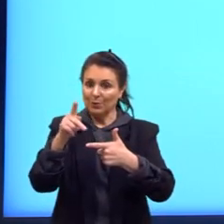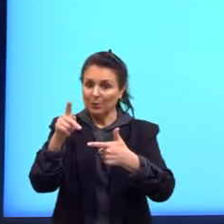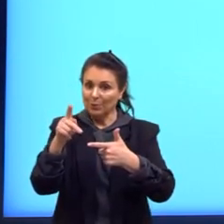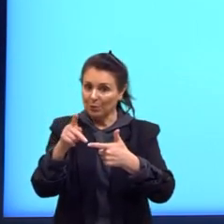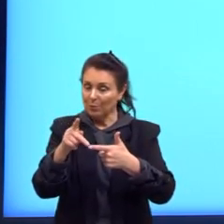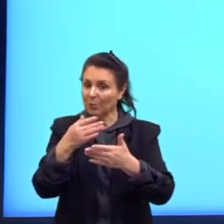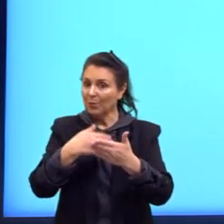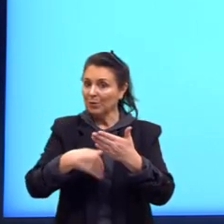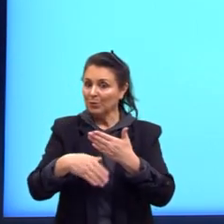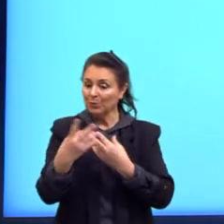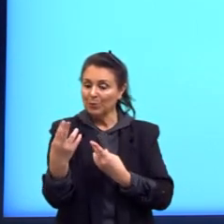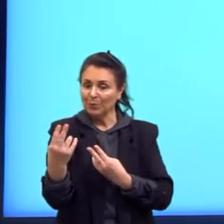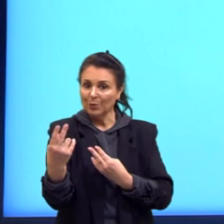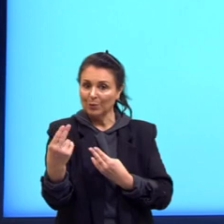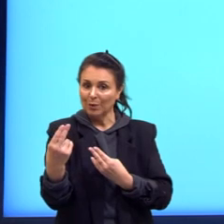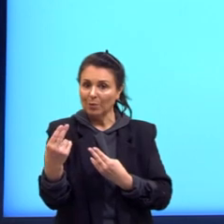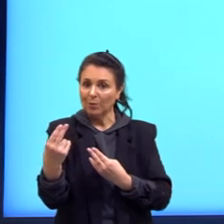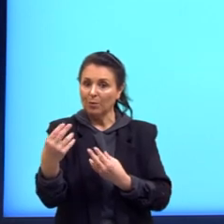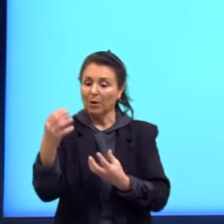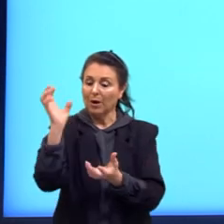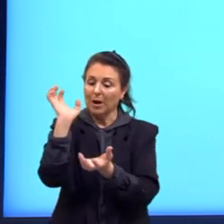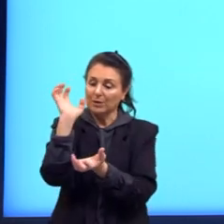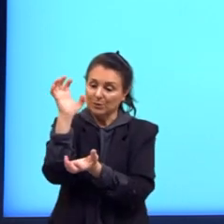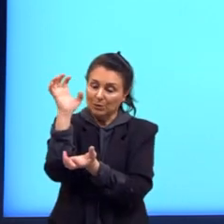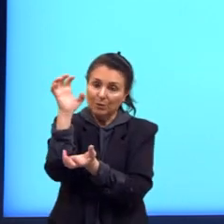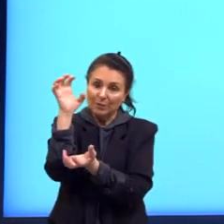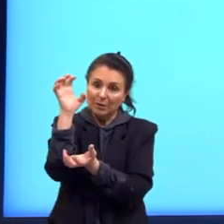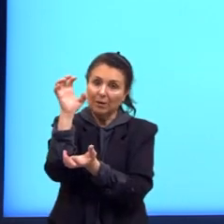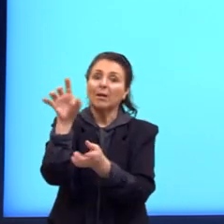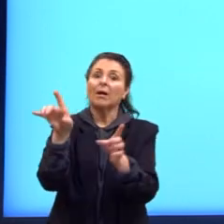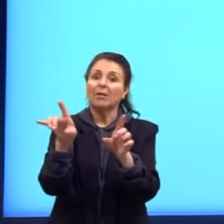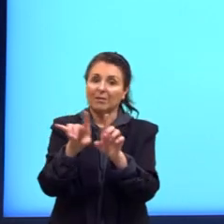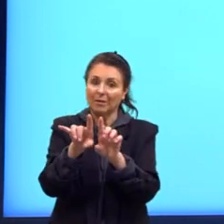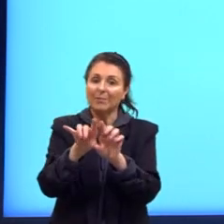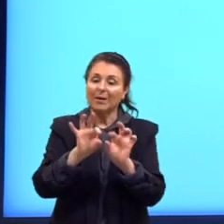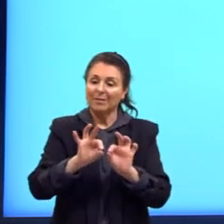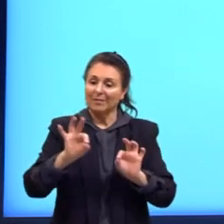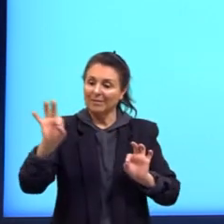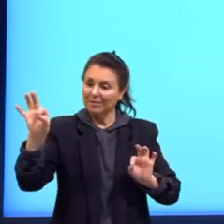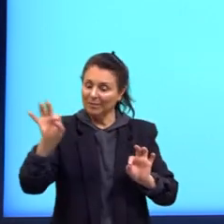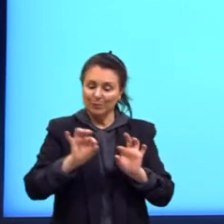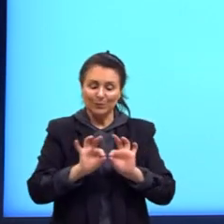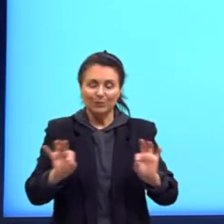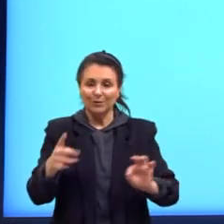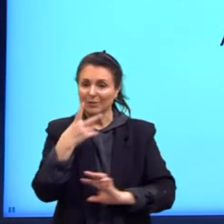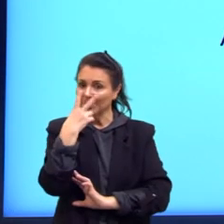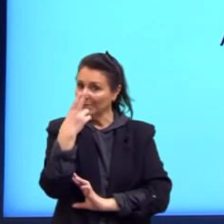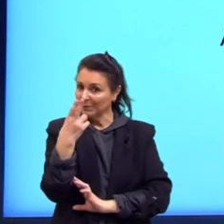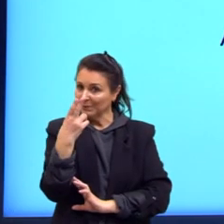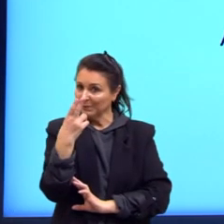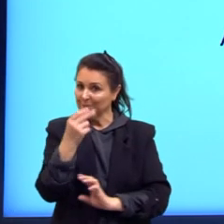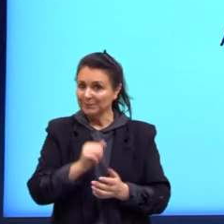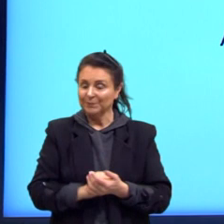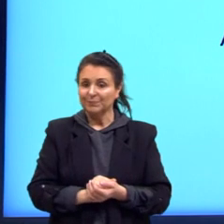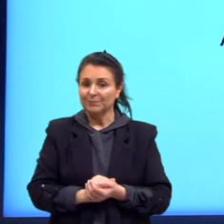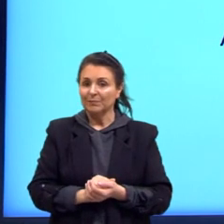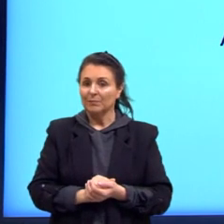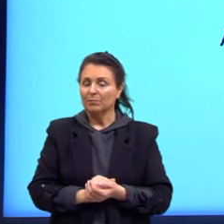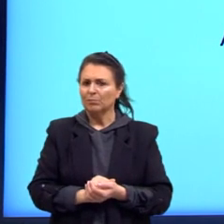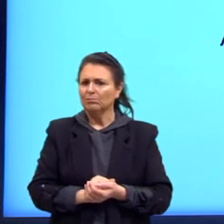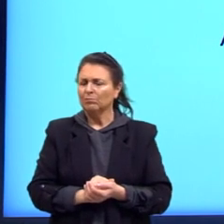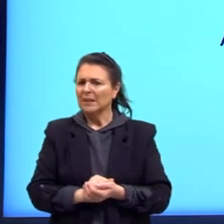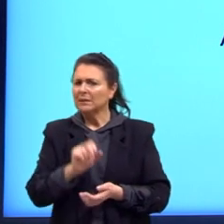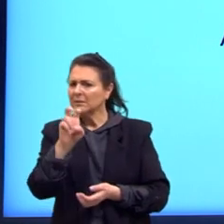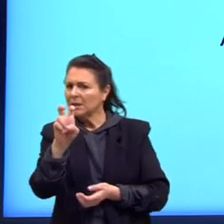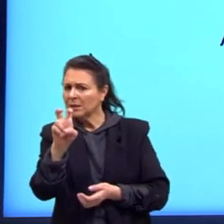as dimensões iguais então a sombra também formariam segmentos ali de mesma medida uma das